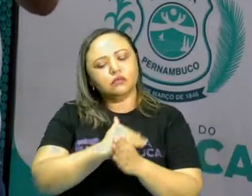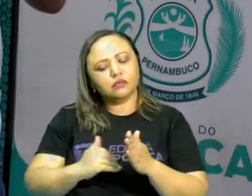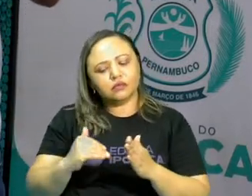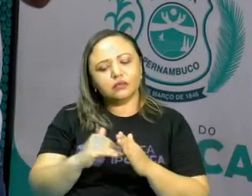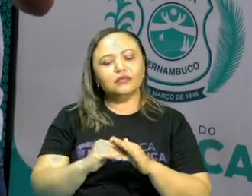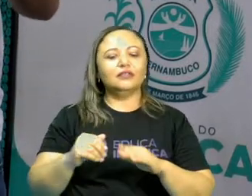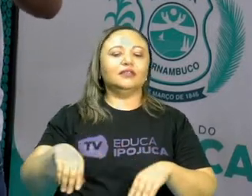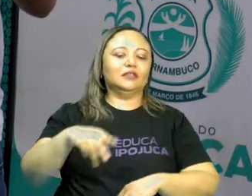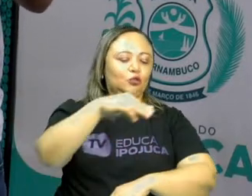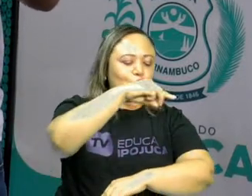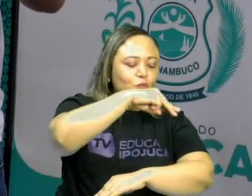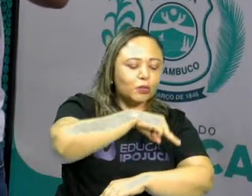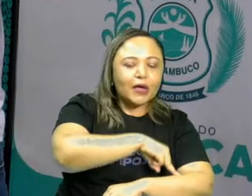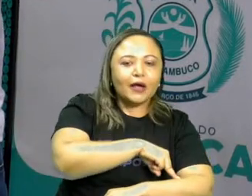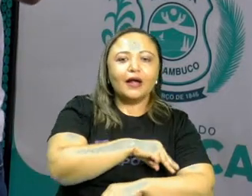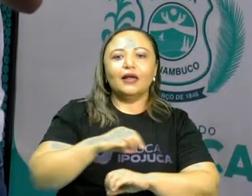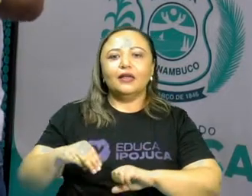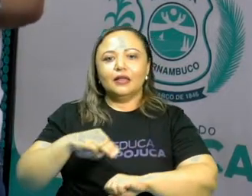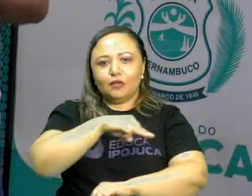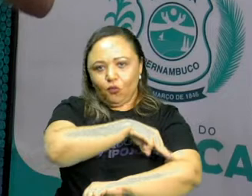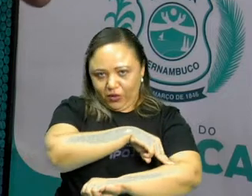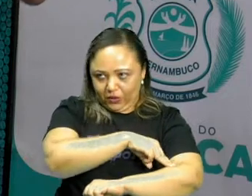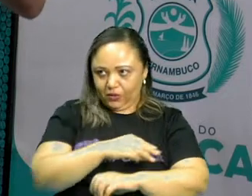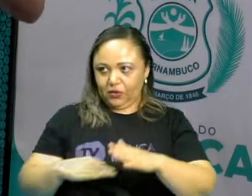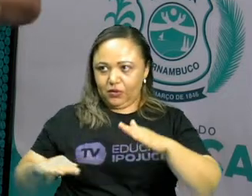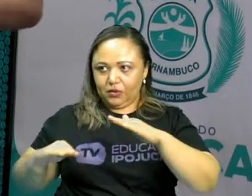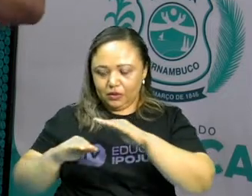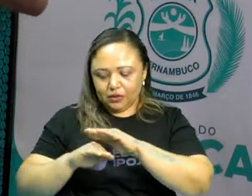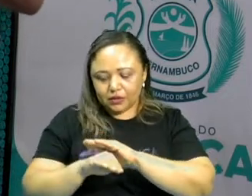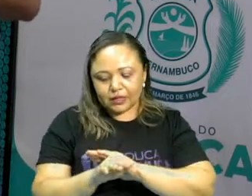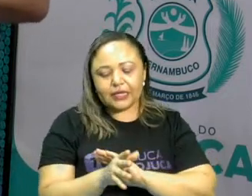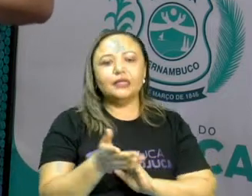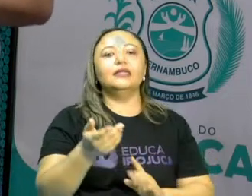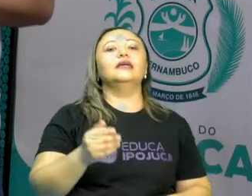ideais faziam parte ali da prática comercial